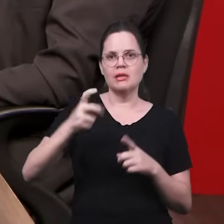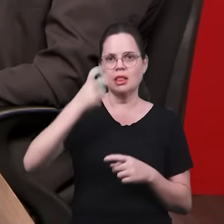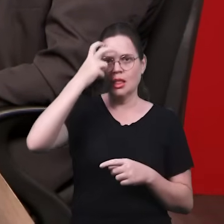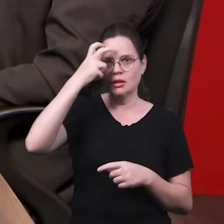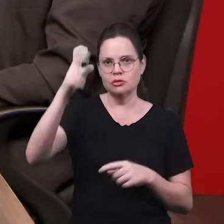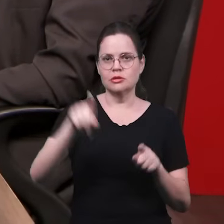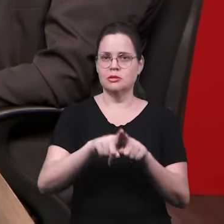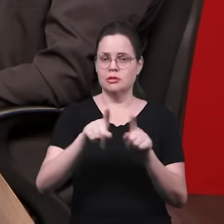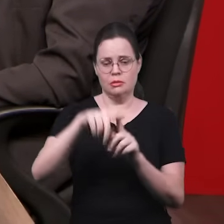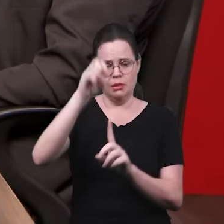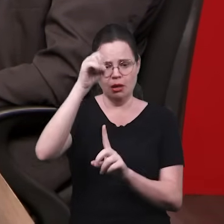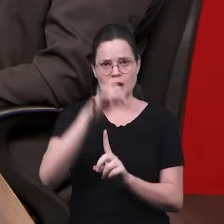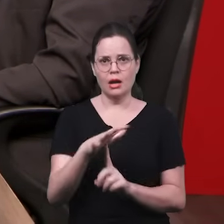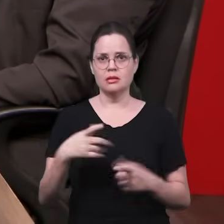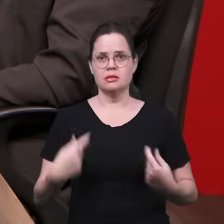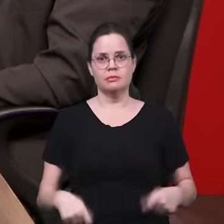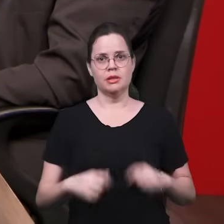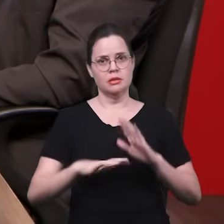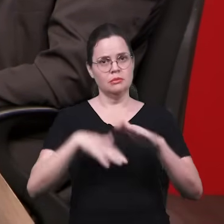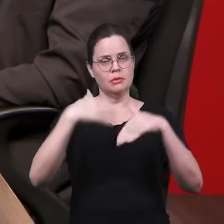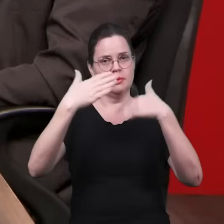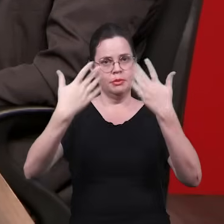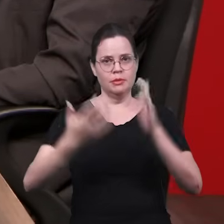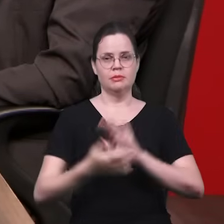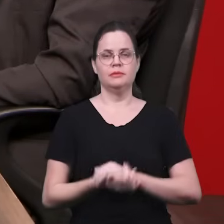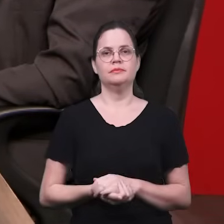a palavra, sobre o conhecimento da palavra?